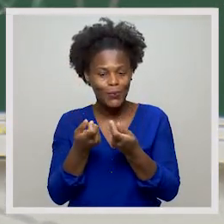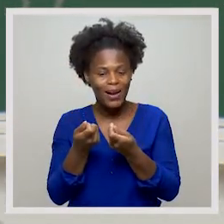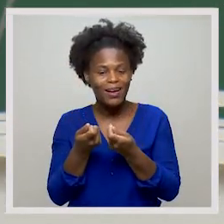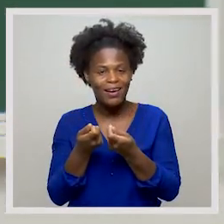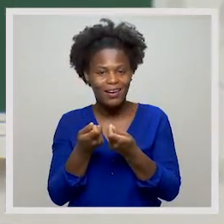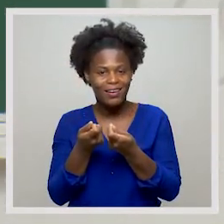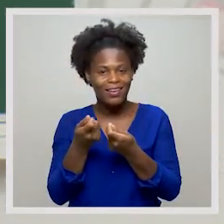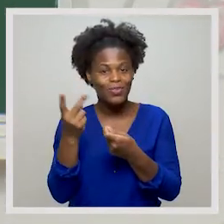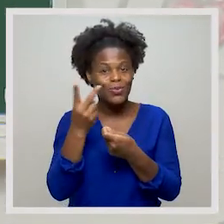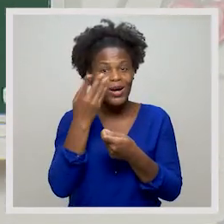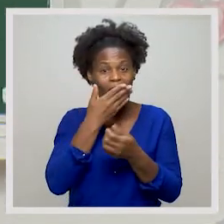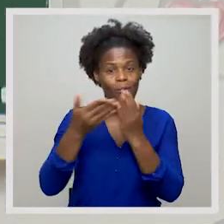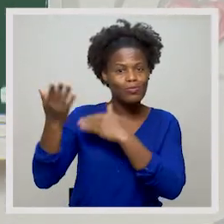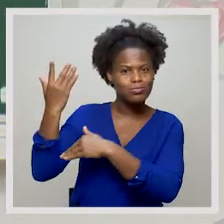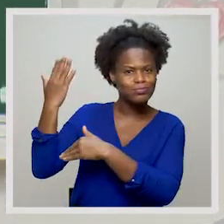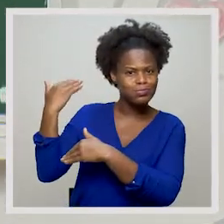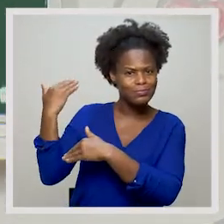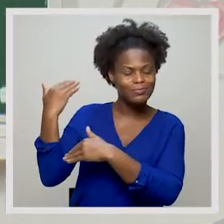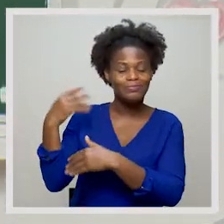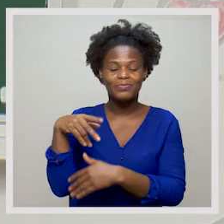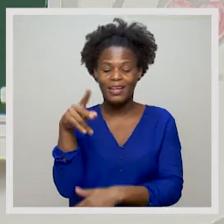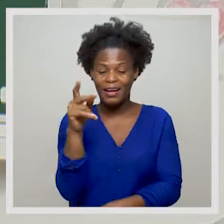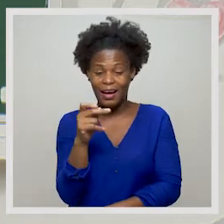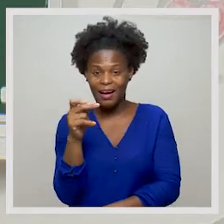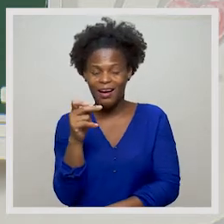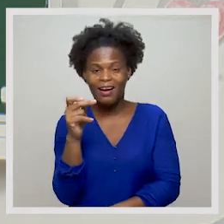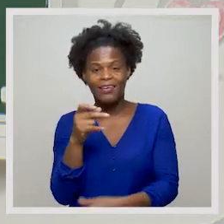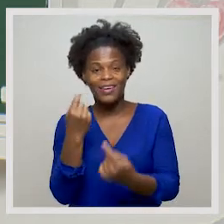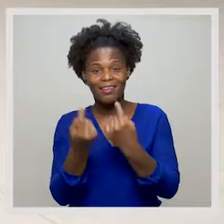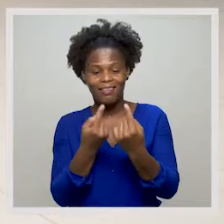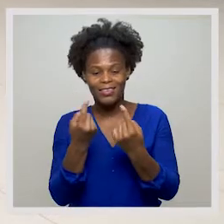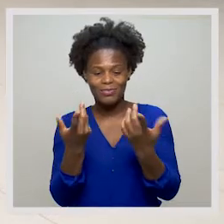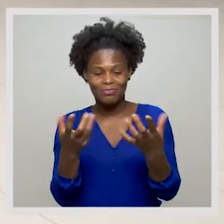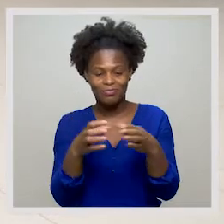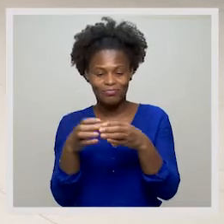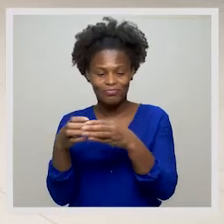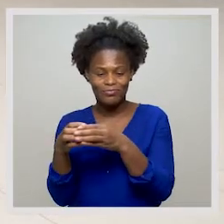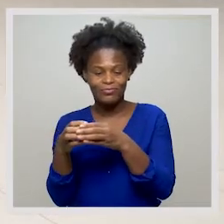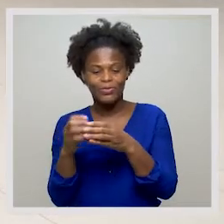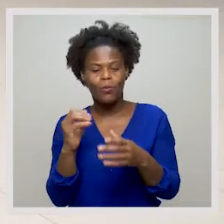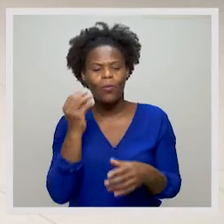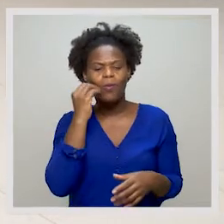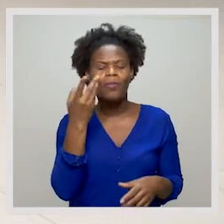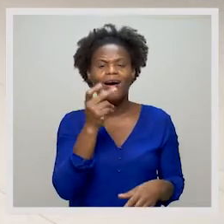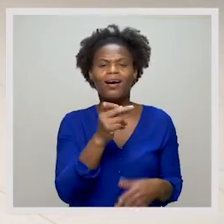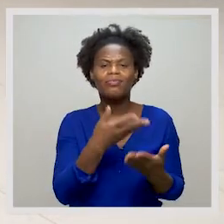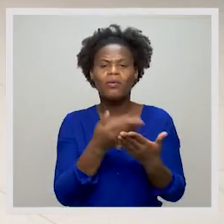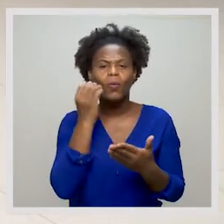aula, há 2 aulas atrás? O A, que é a amplitude de cada classe. Como é que é dado o